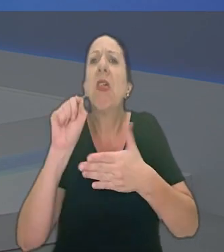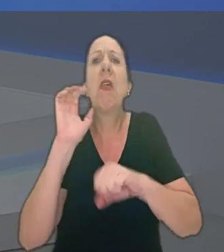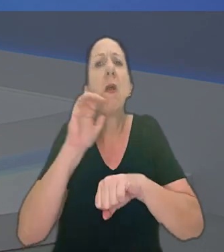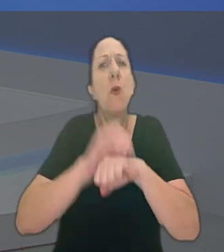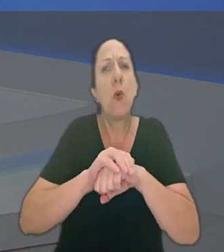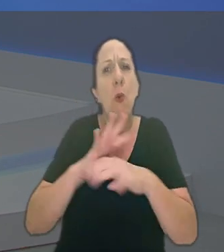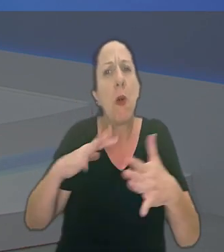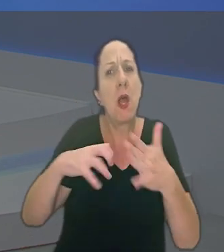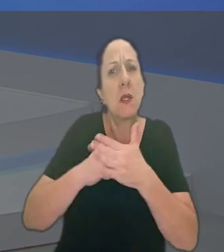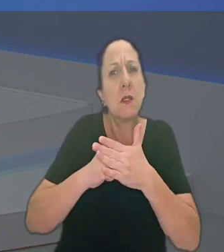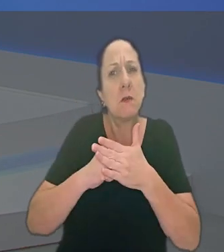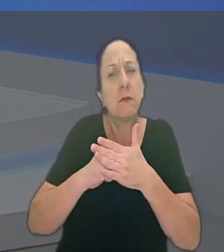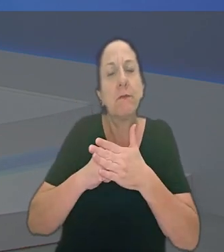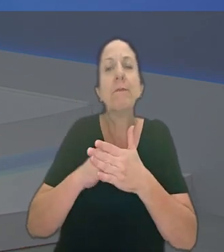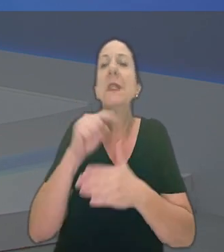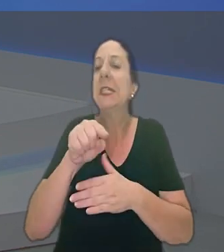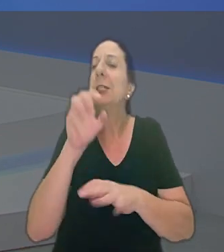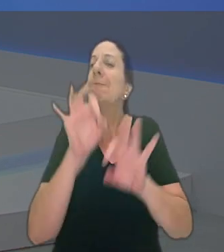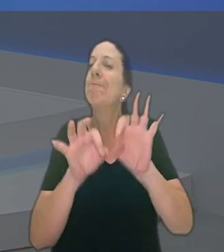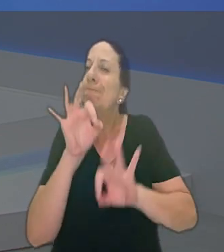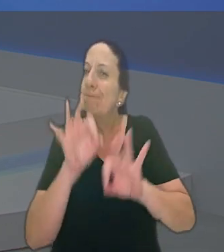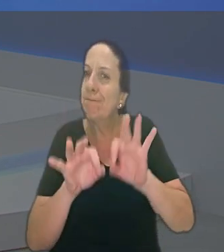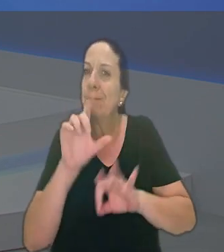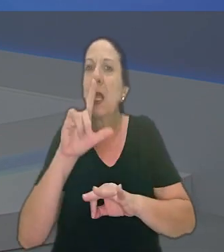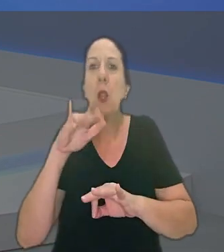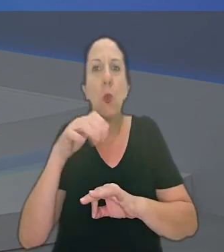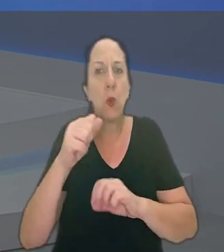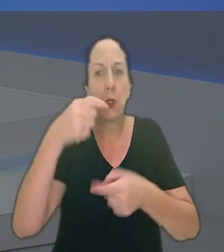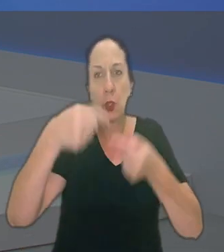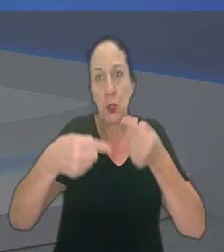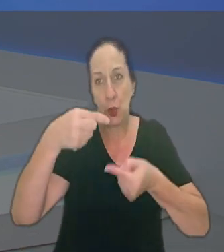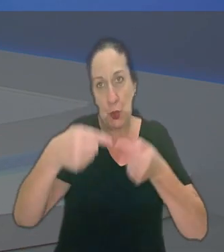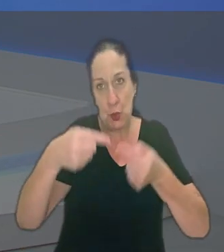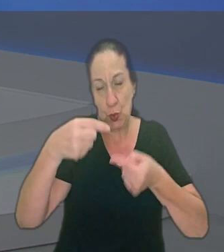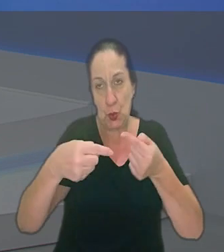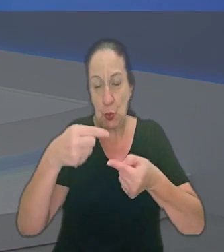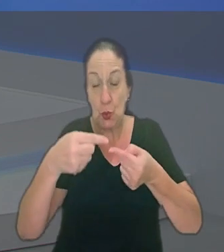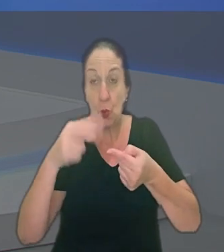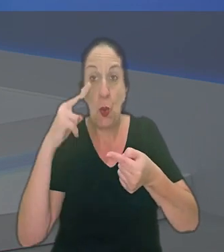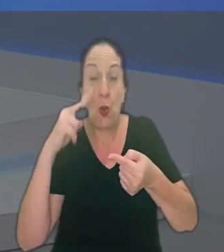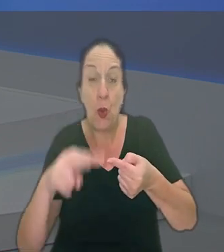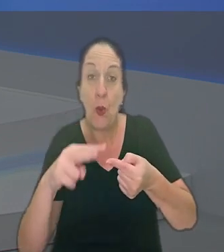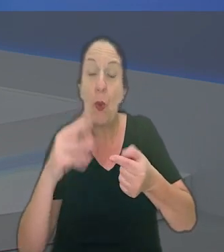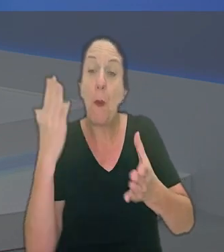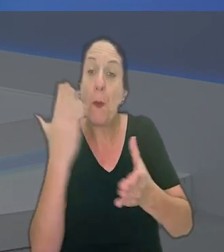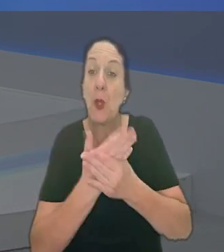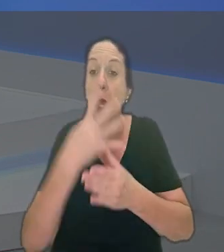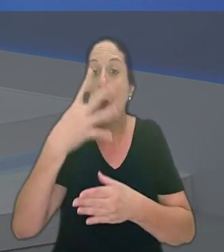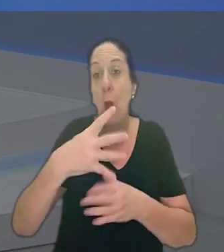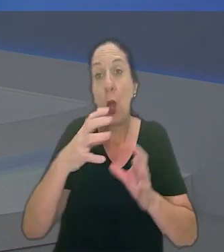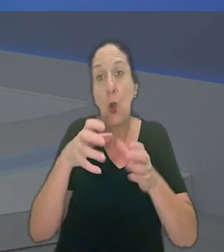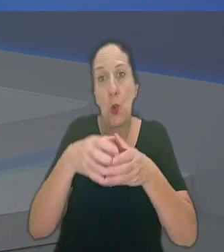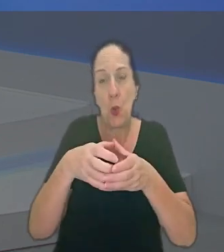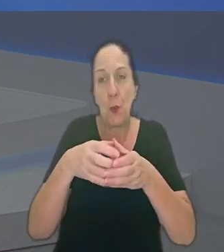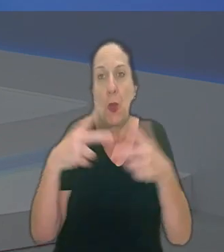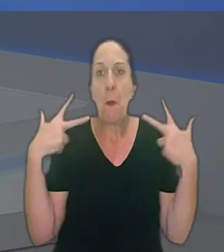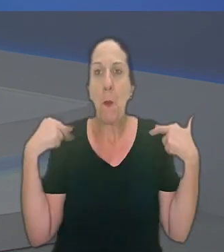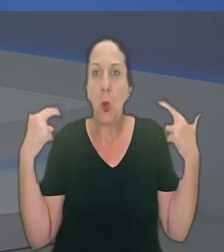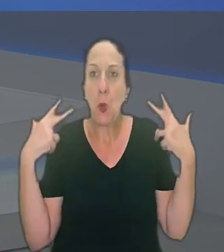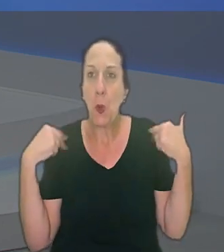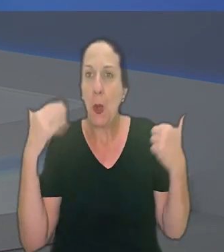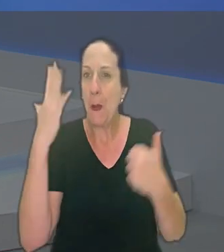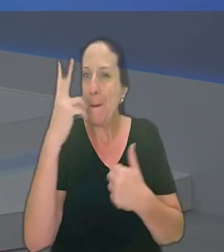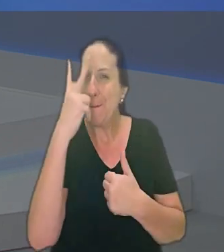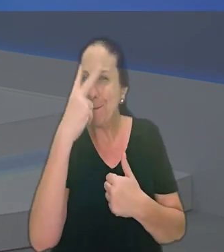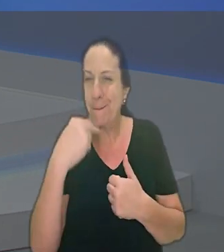quem é a culpa em caso de acidentes? E foi justamente isso, Luana, que foi discutido em um processo analisado pela 4ª turma. Um